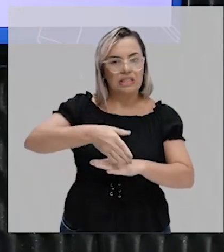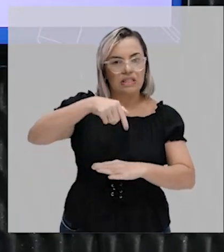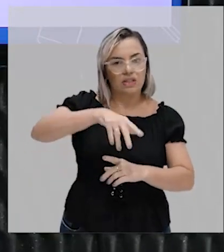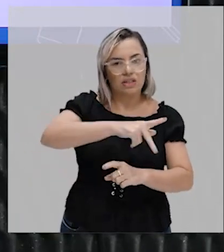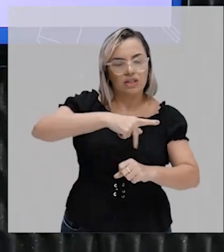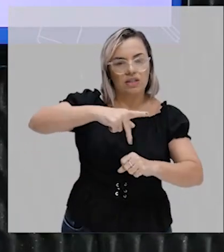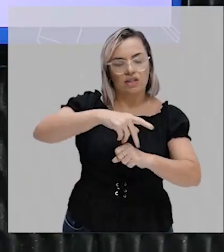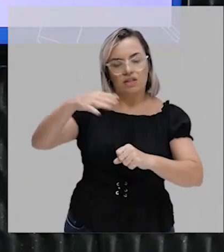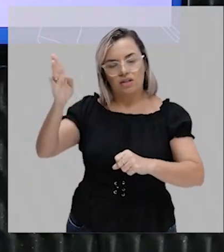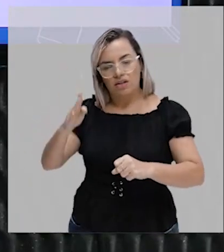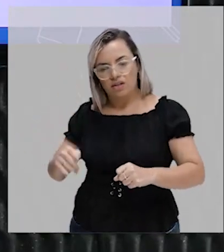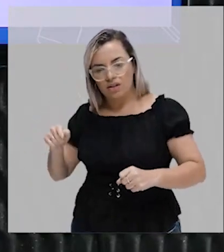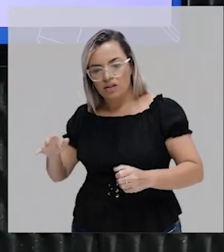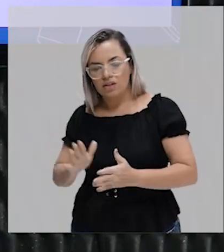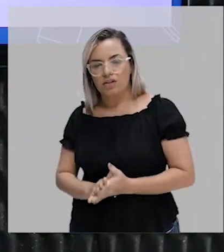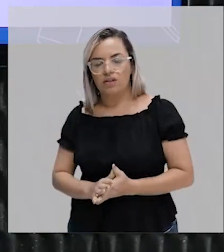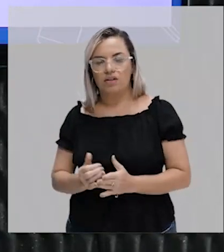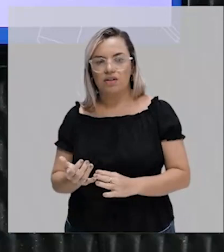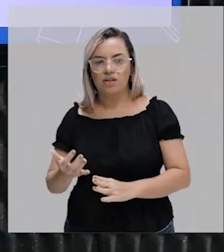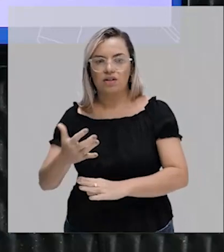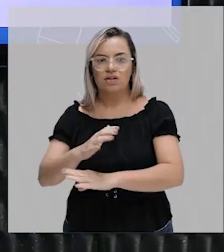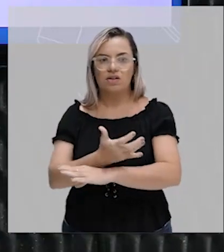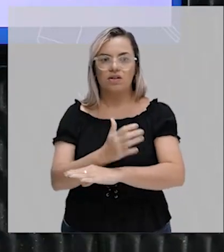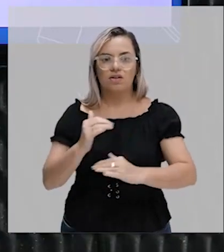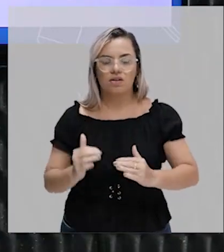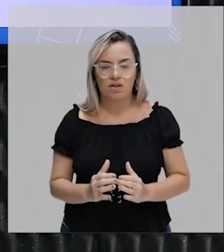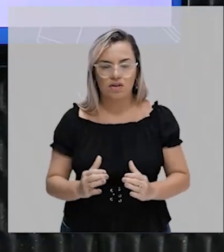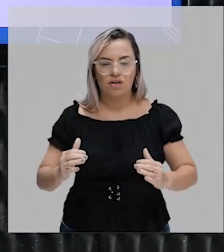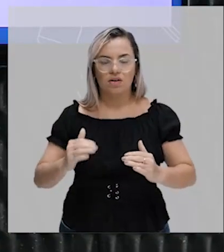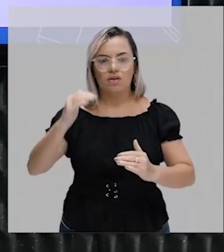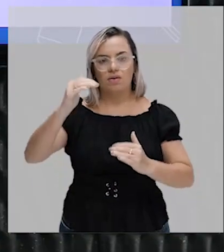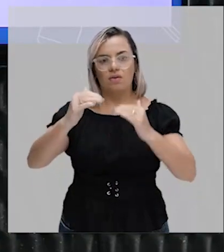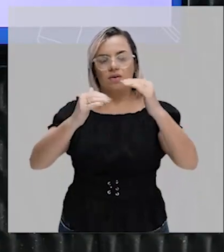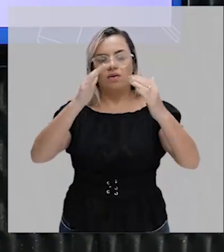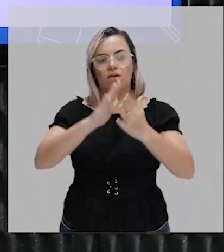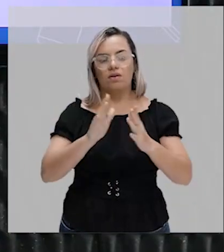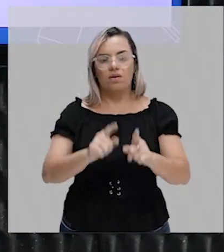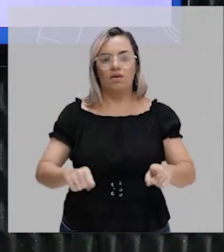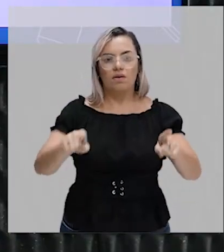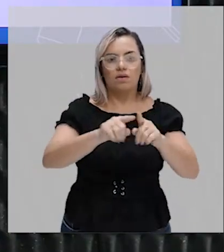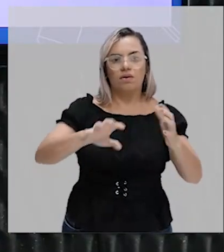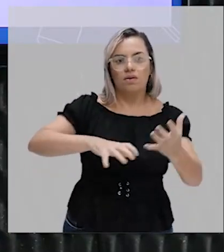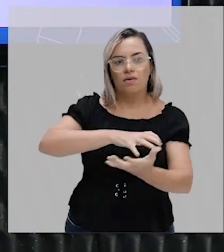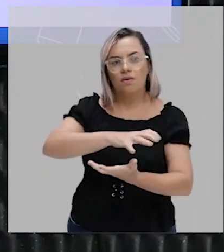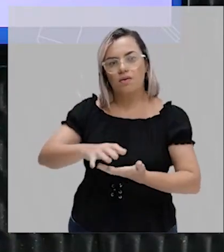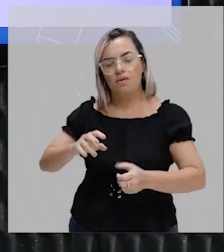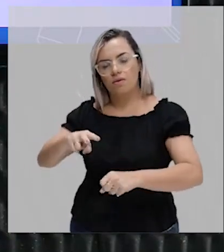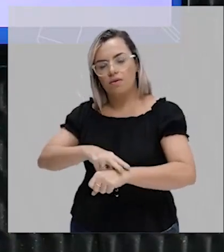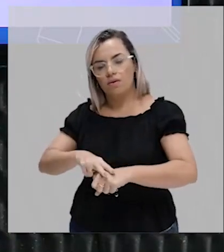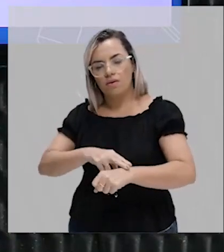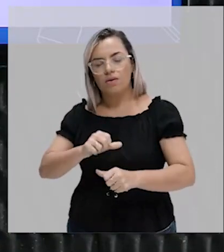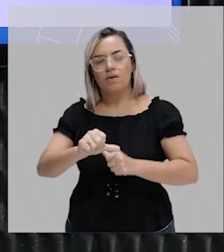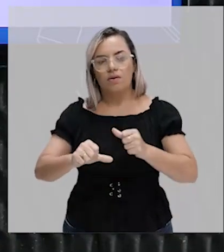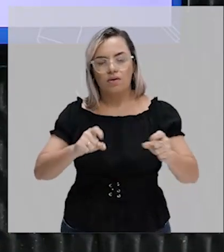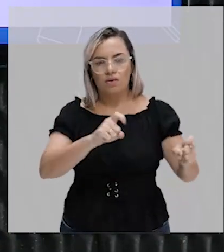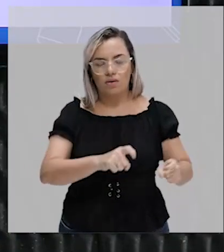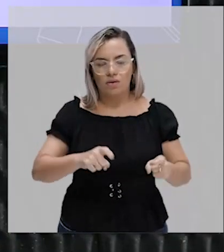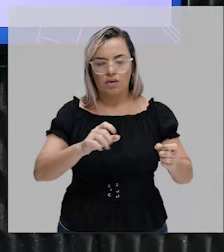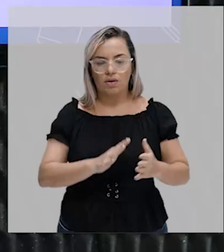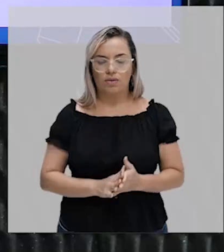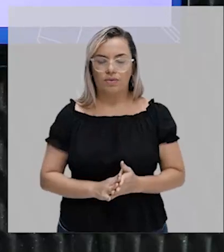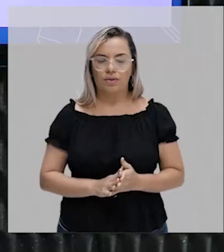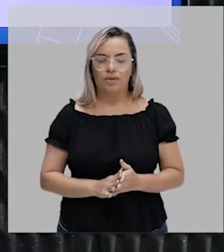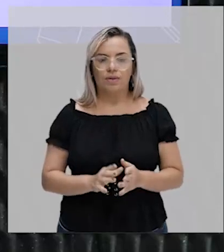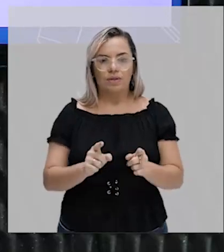desta produtividade, tá certo? Mas a Revolução Verde também, galera, no Brasil, ela vai contribuir para o aumento da